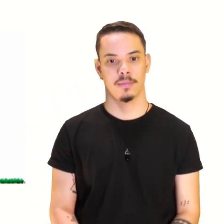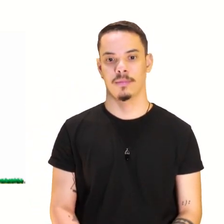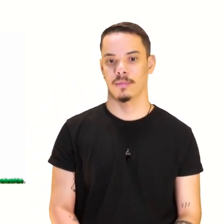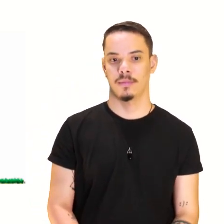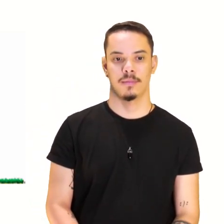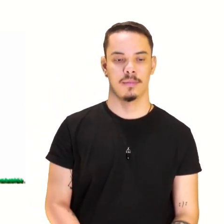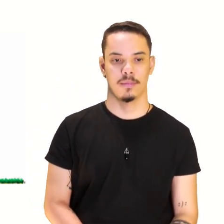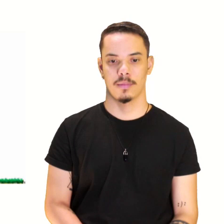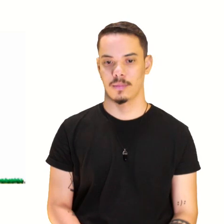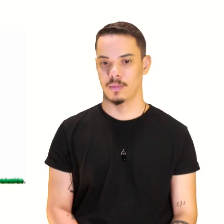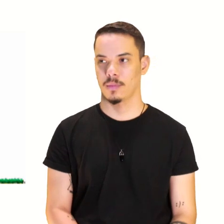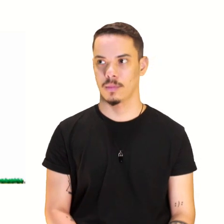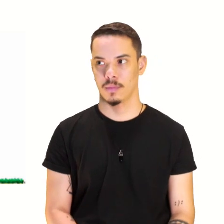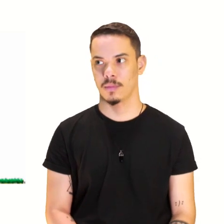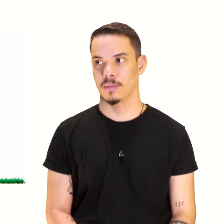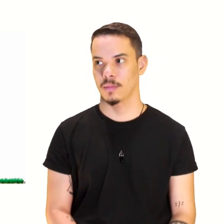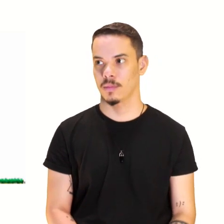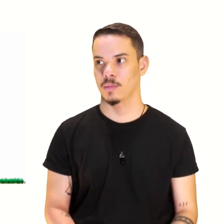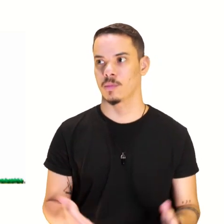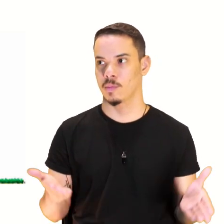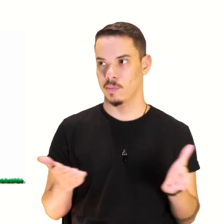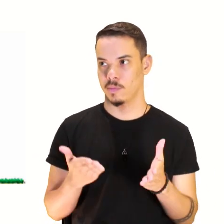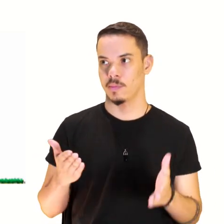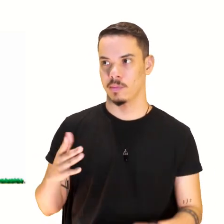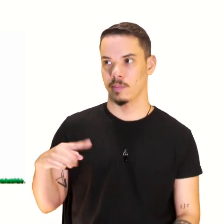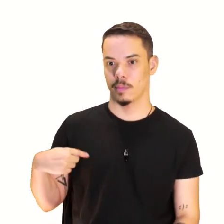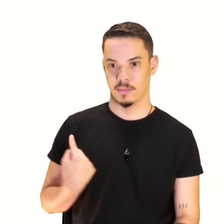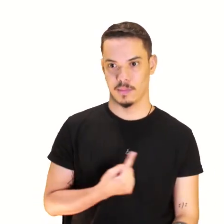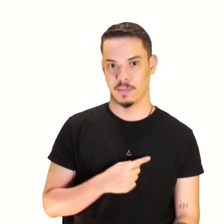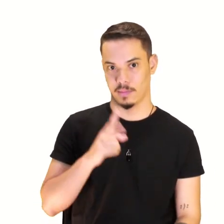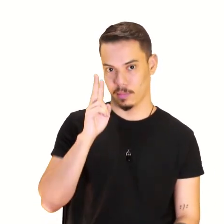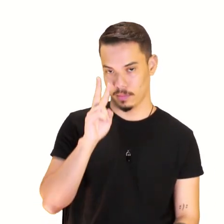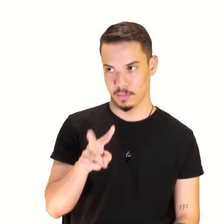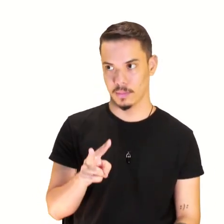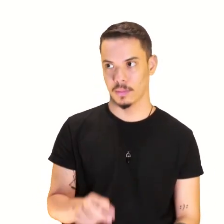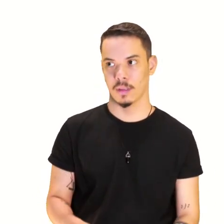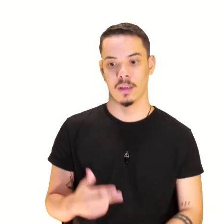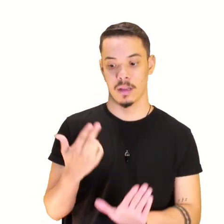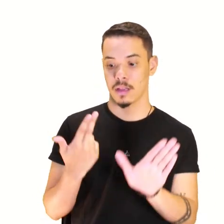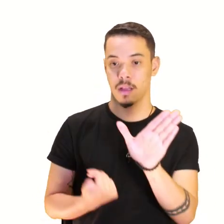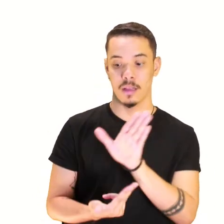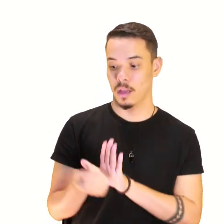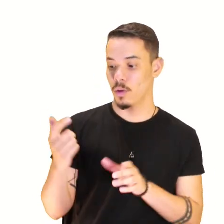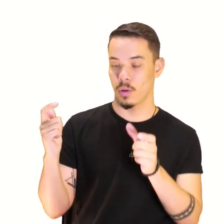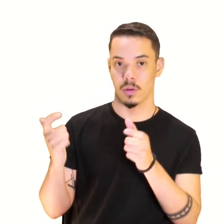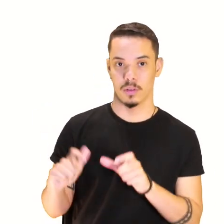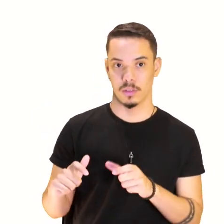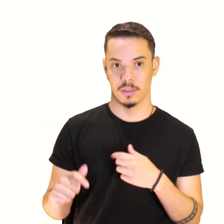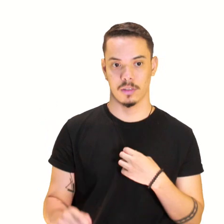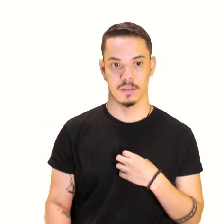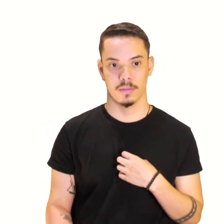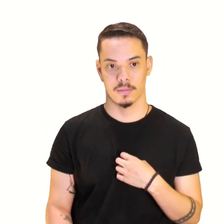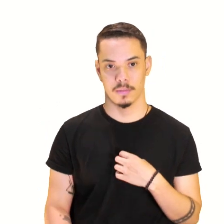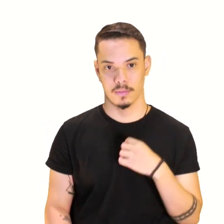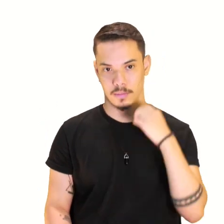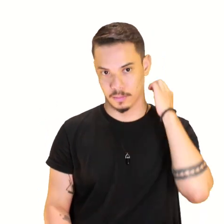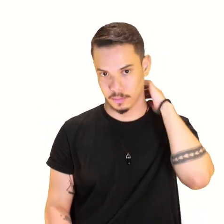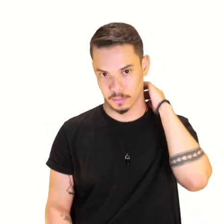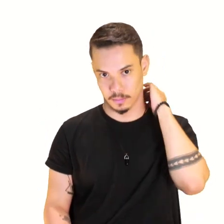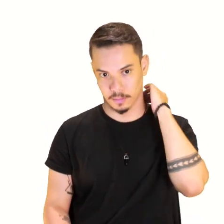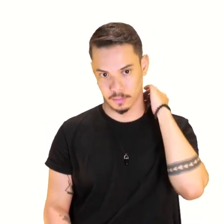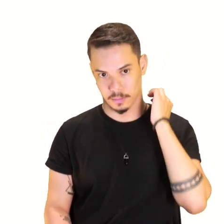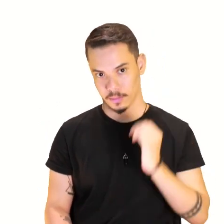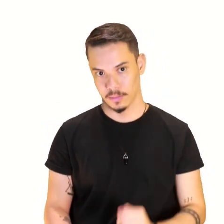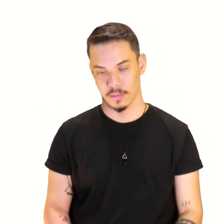né? não. É agora que a gente vê a aplicação, né? Então a gente vai seguir o desenho e vai montar a nossa proporção, tá bom?